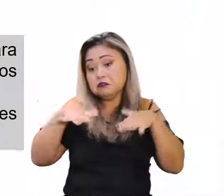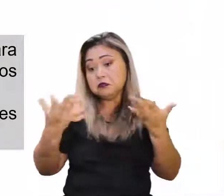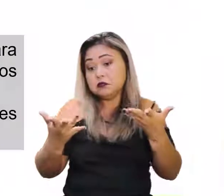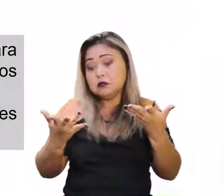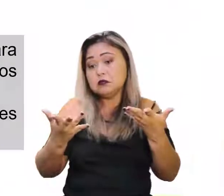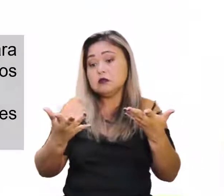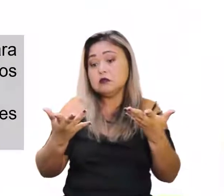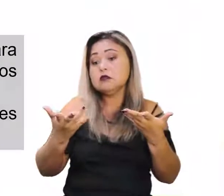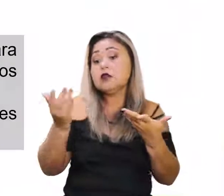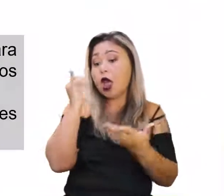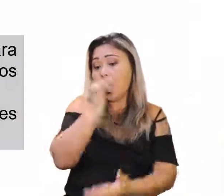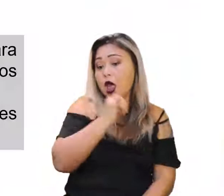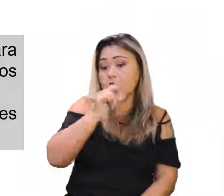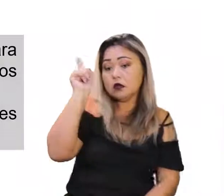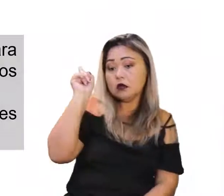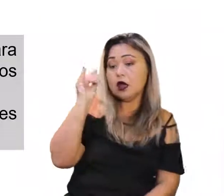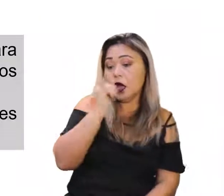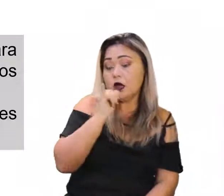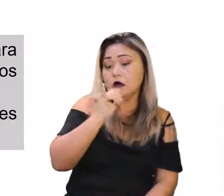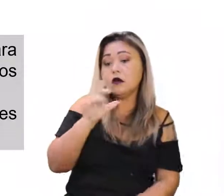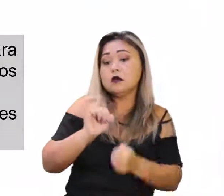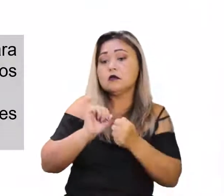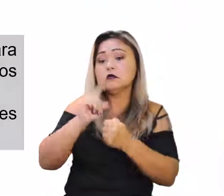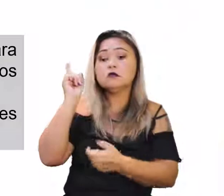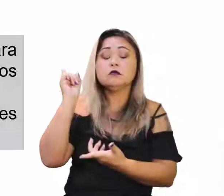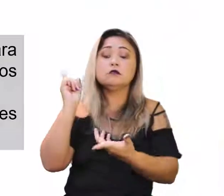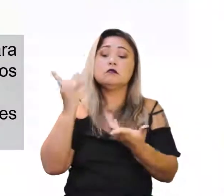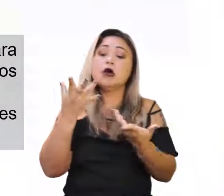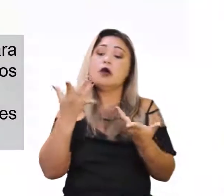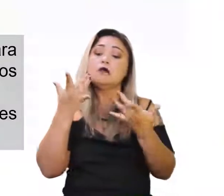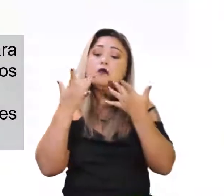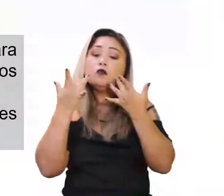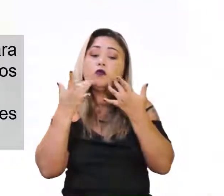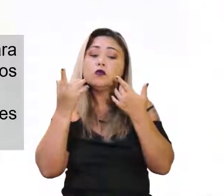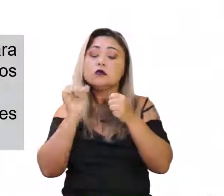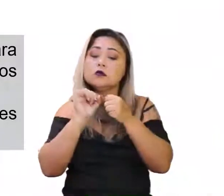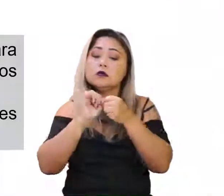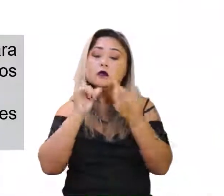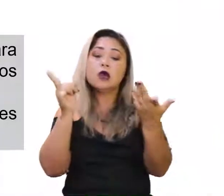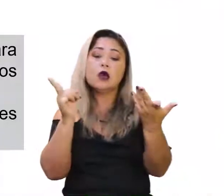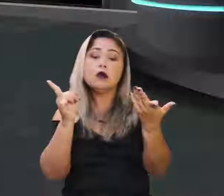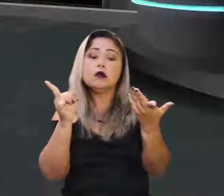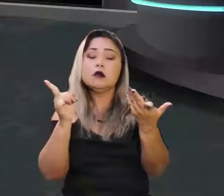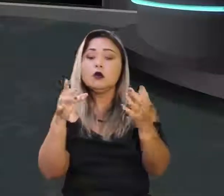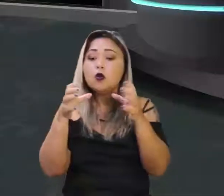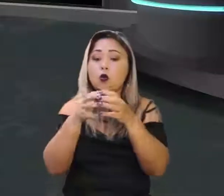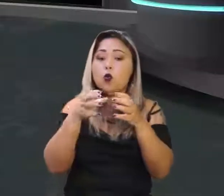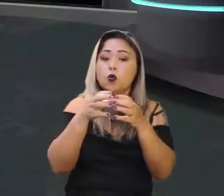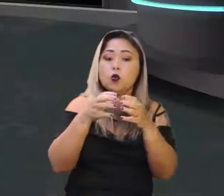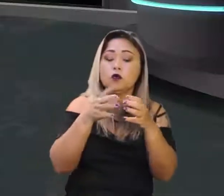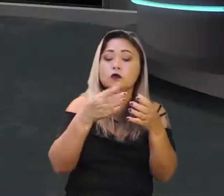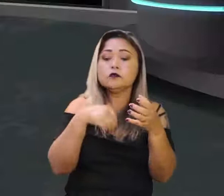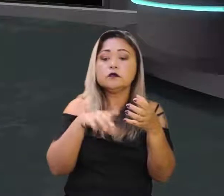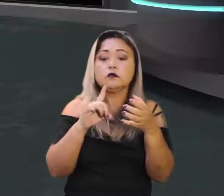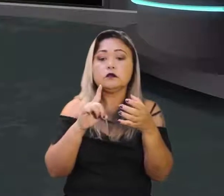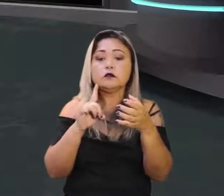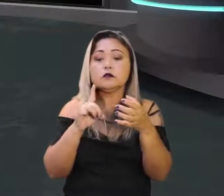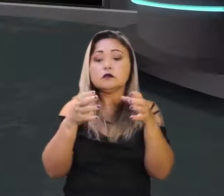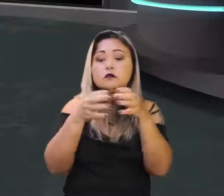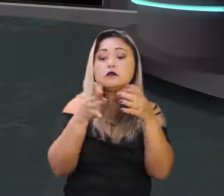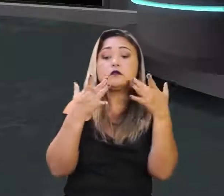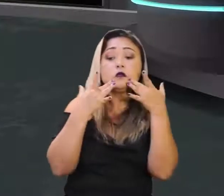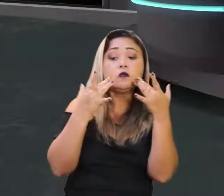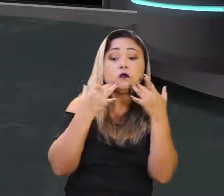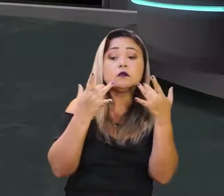O palco italiano é um dos espaços para as artes cênicas. Porque tem essas companhias, como a gente está falando ainda há pouco, né, esses